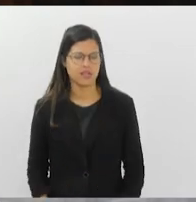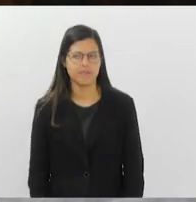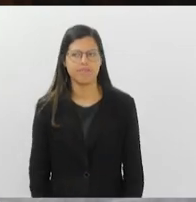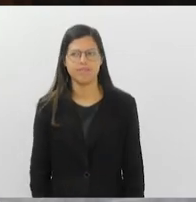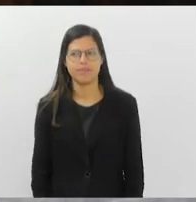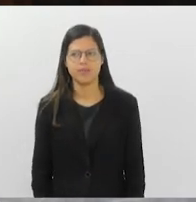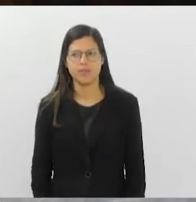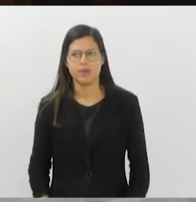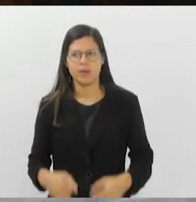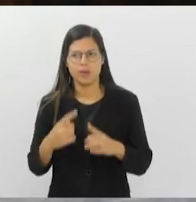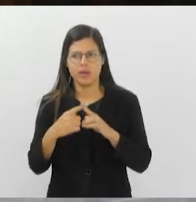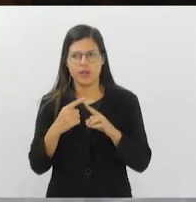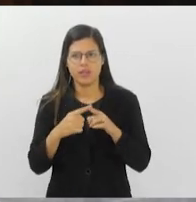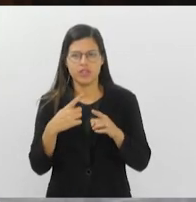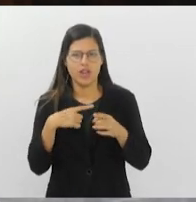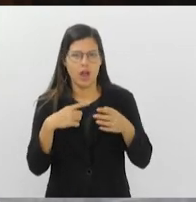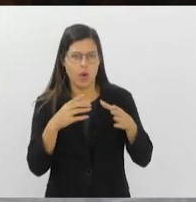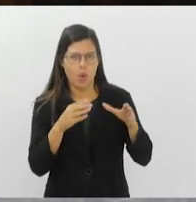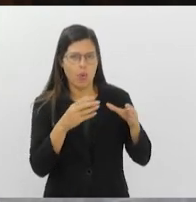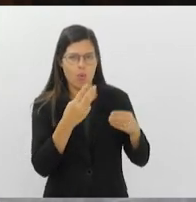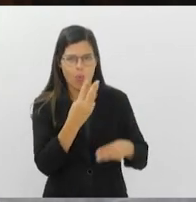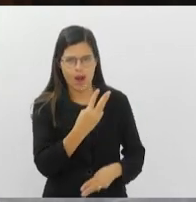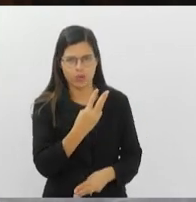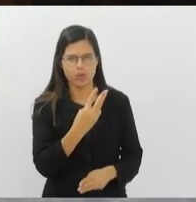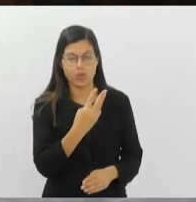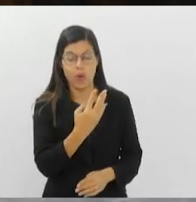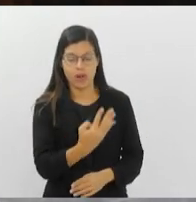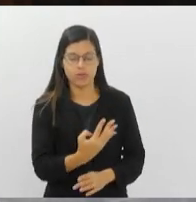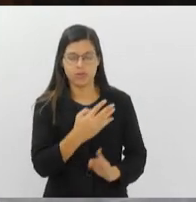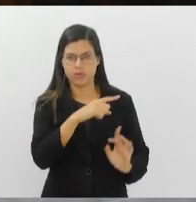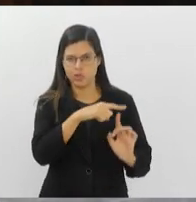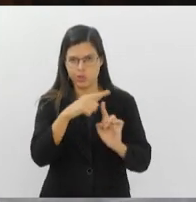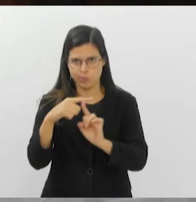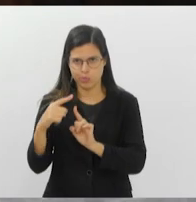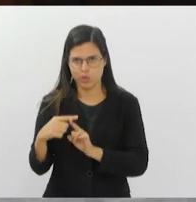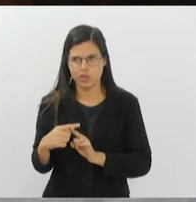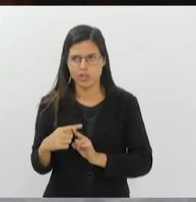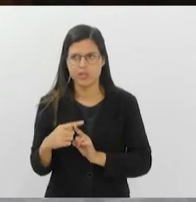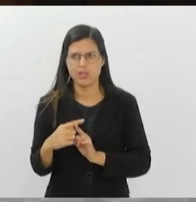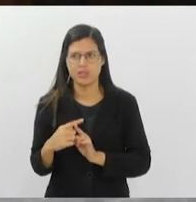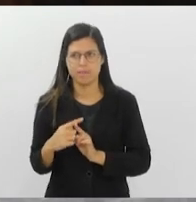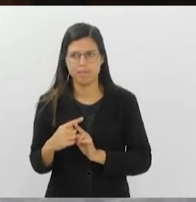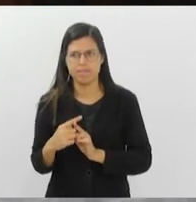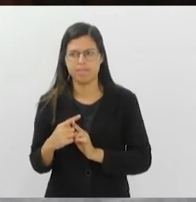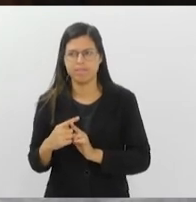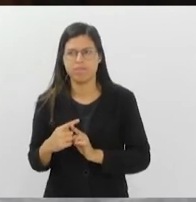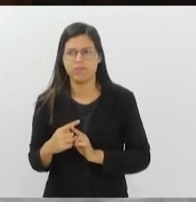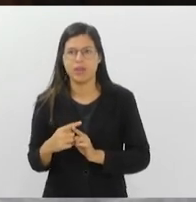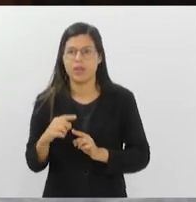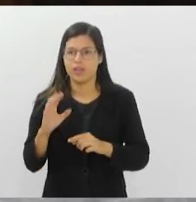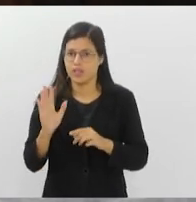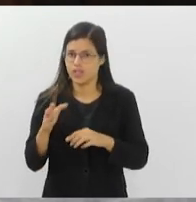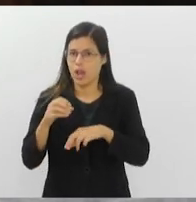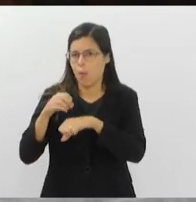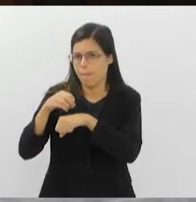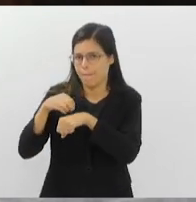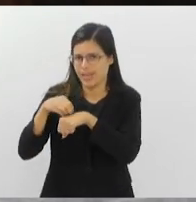eram 4 categorias. E aí, Flávio, já vou deixar aqui uma dica para,